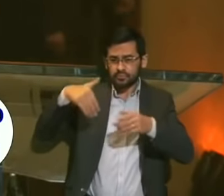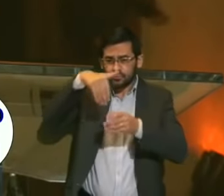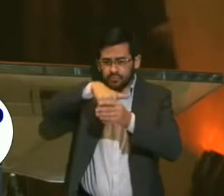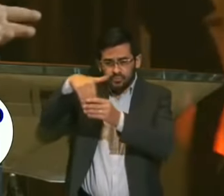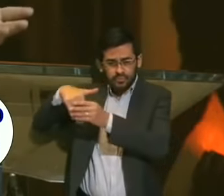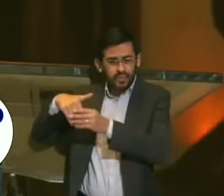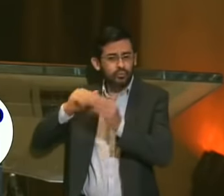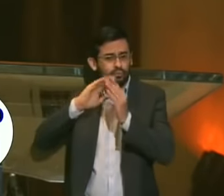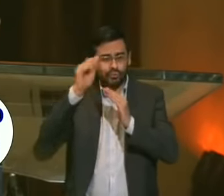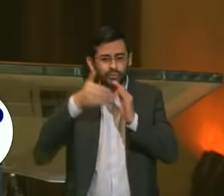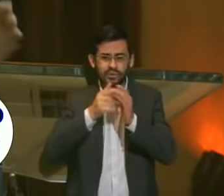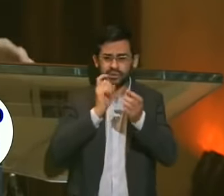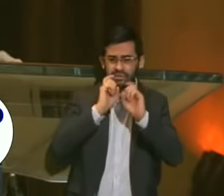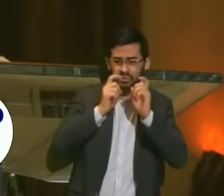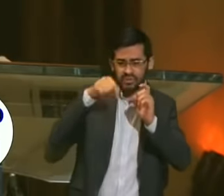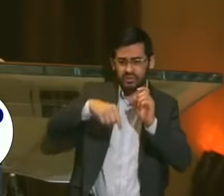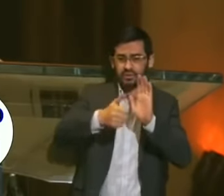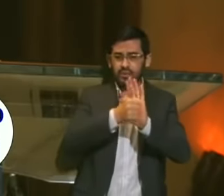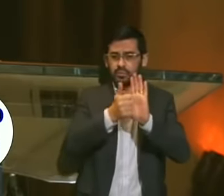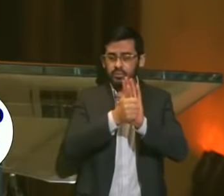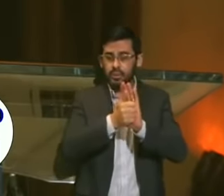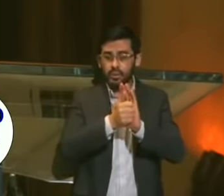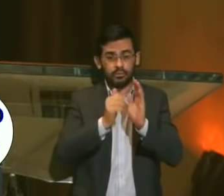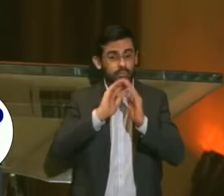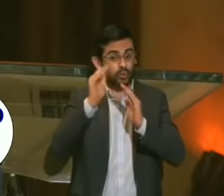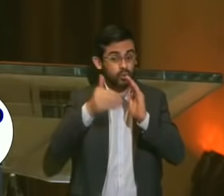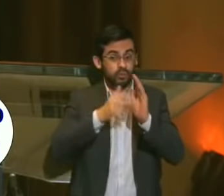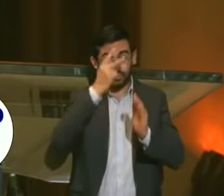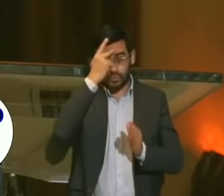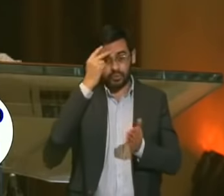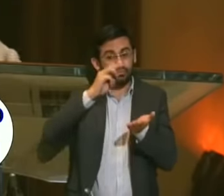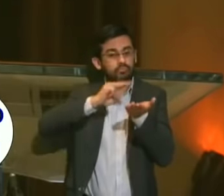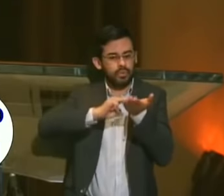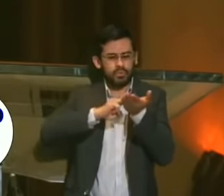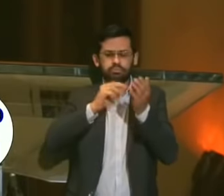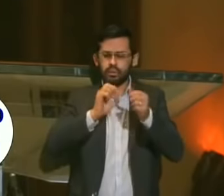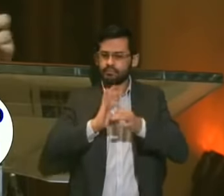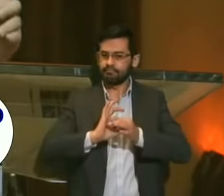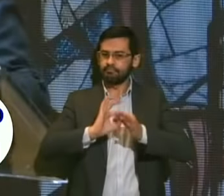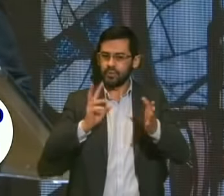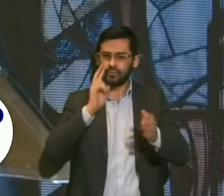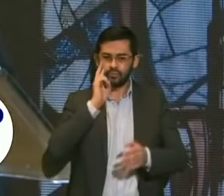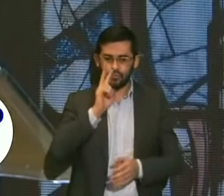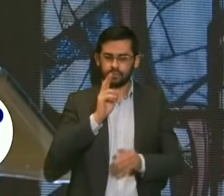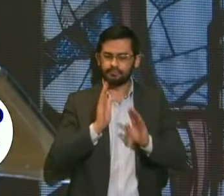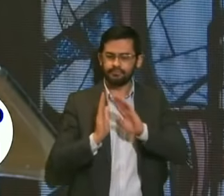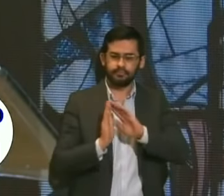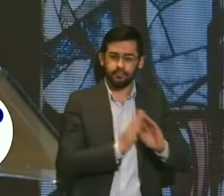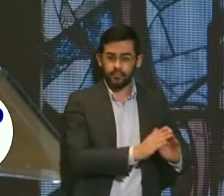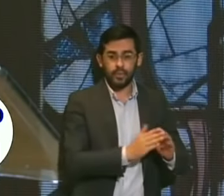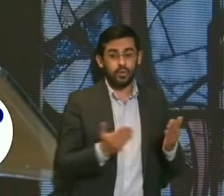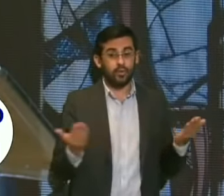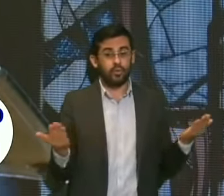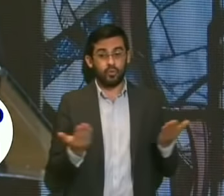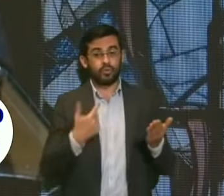Isso está lá à disposição de todos aqueles que são membros da nossa igreja. Eu queria meditar na palavra de